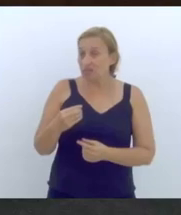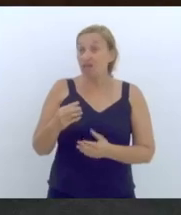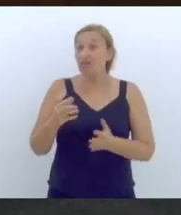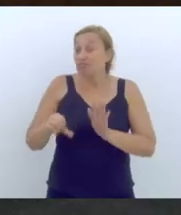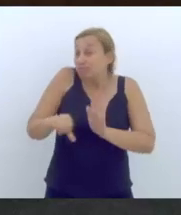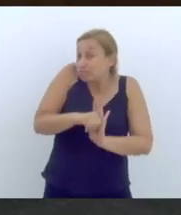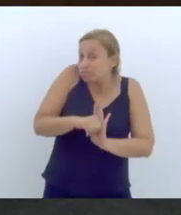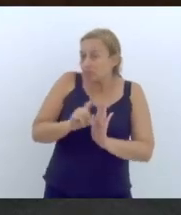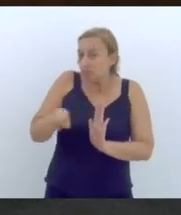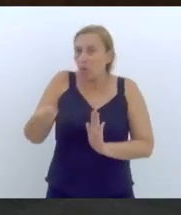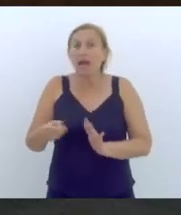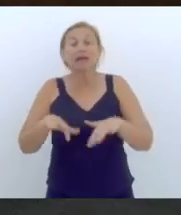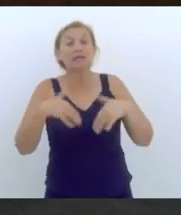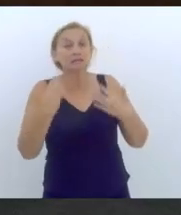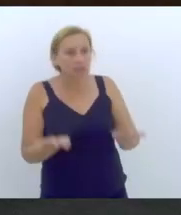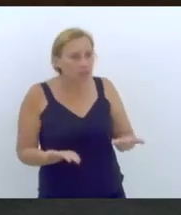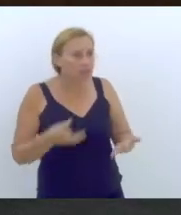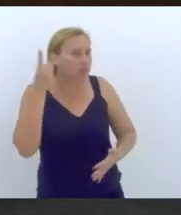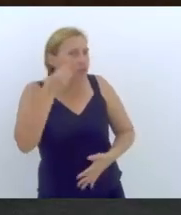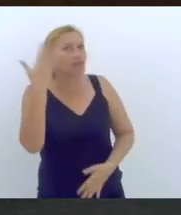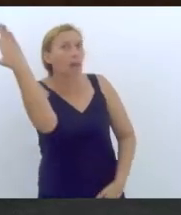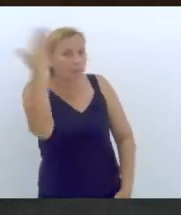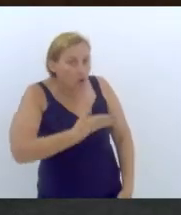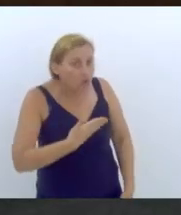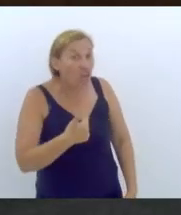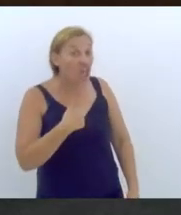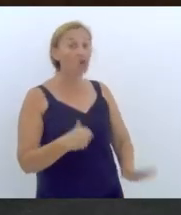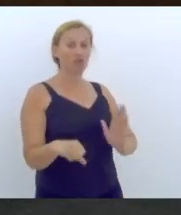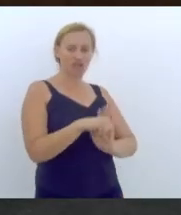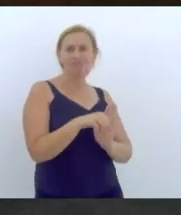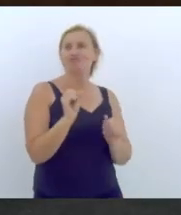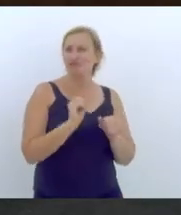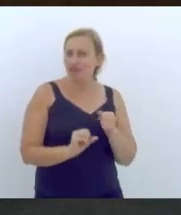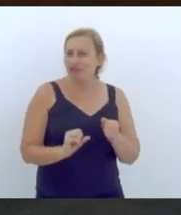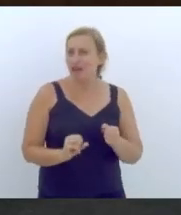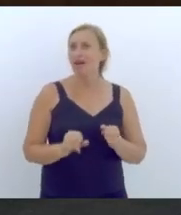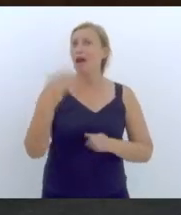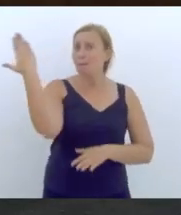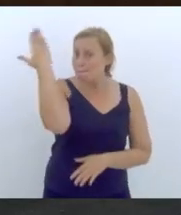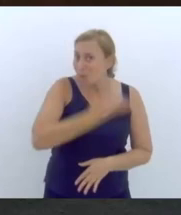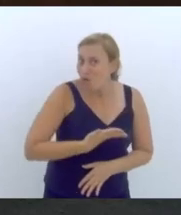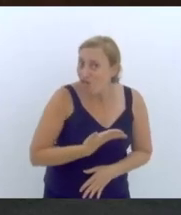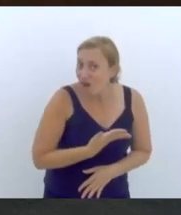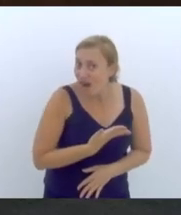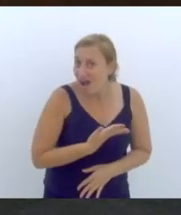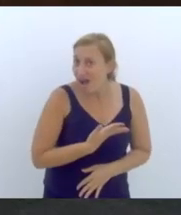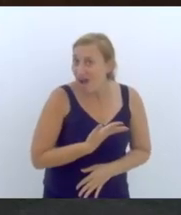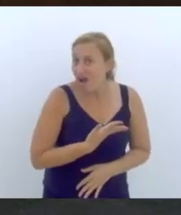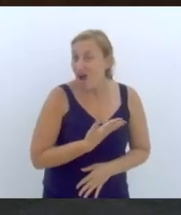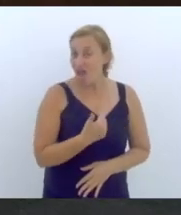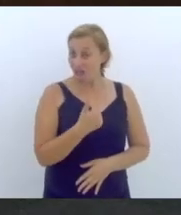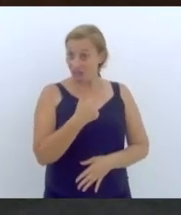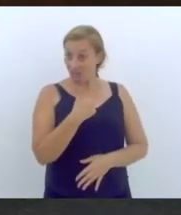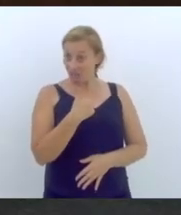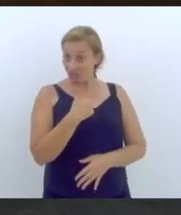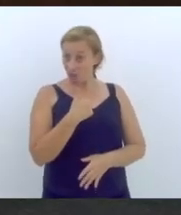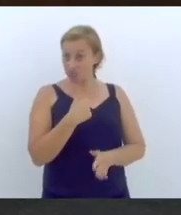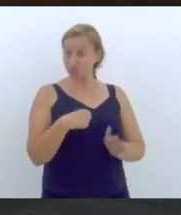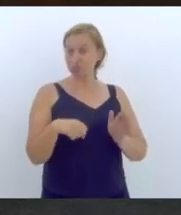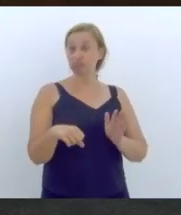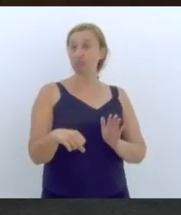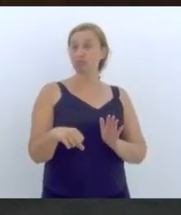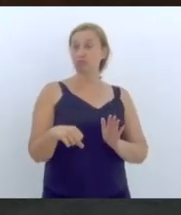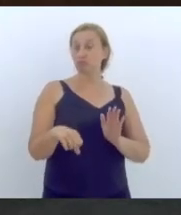deputado, Vossa Excelência vai ter que provar que eu cometi crime. Vai ter que provar que eu sou